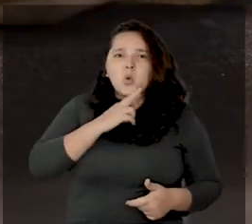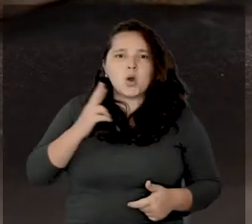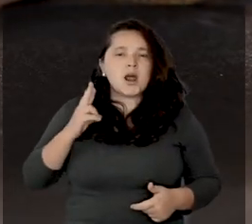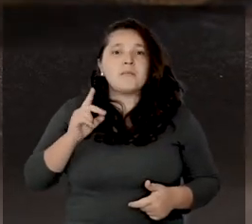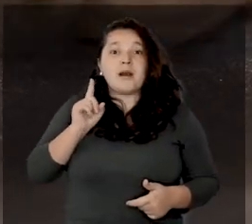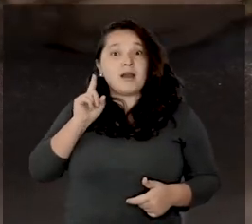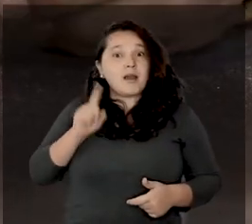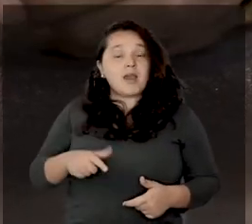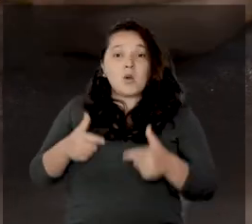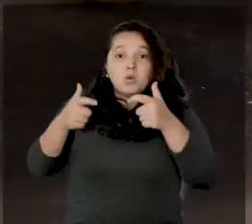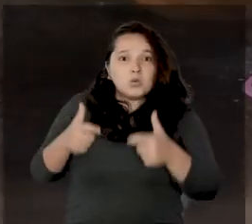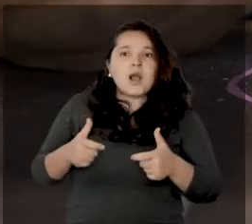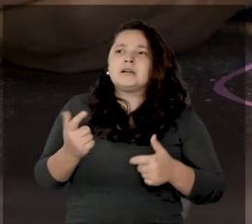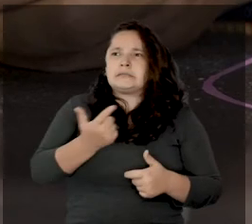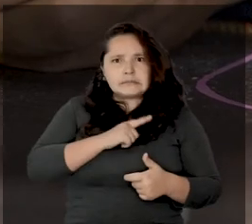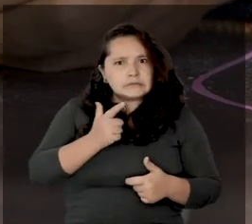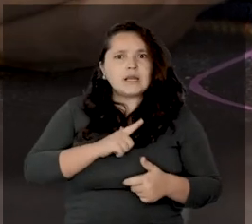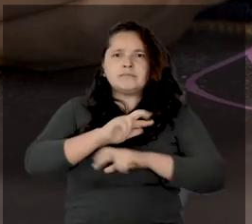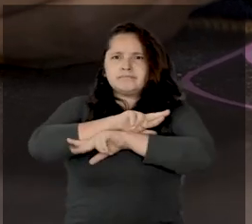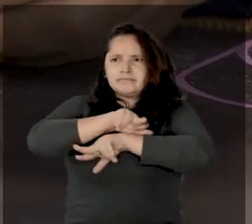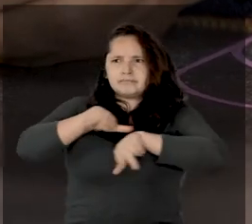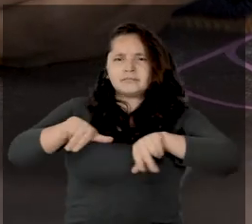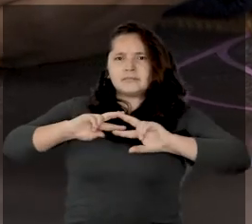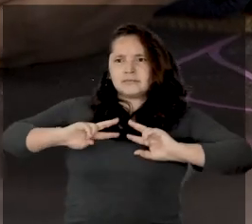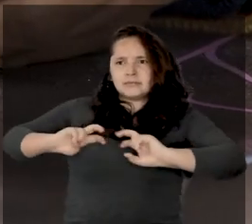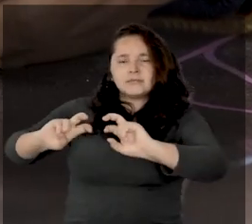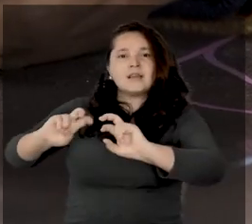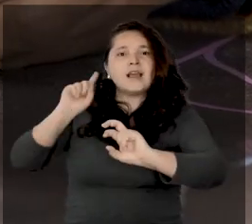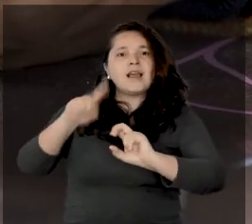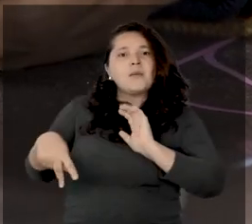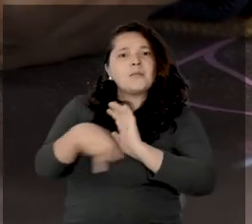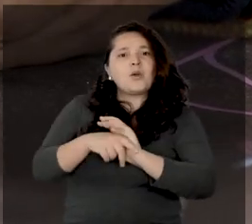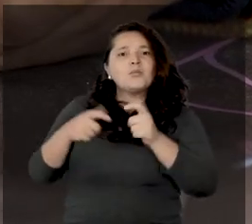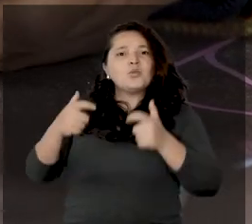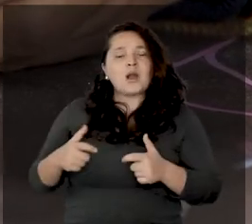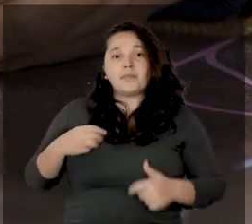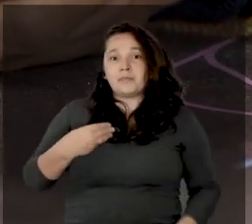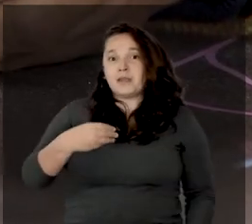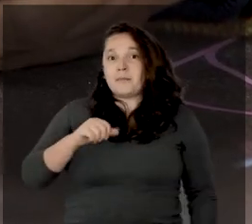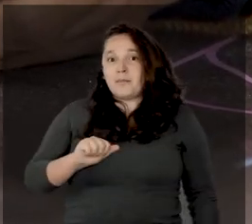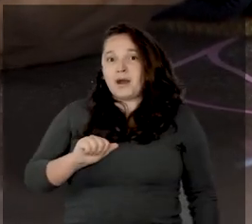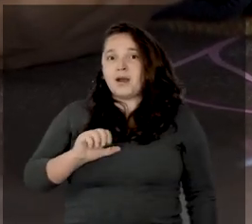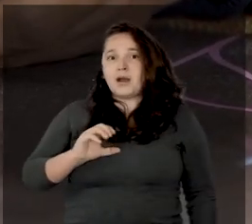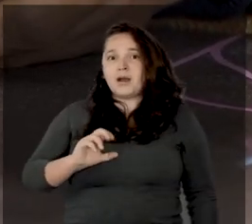né, para se ter isso. É a terra do Mako Naimã, né, que,